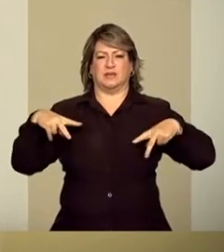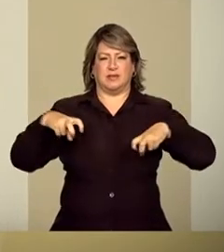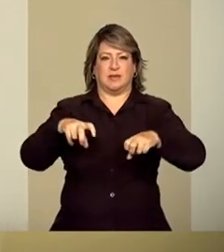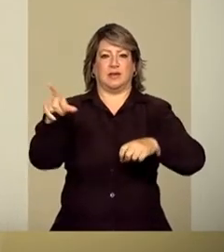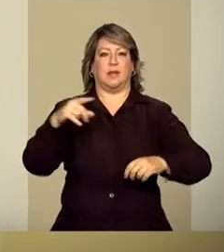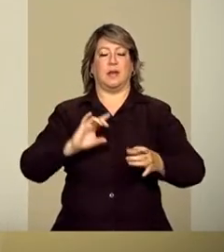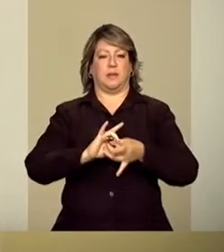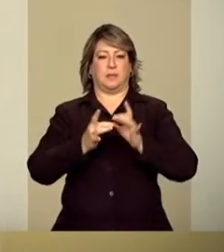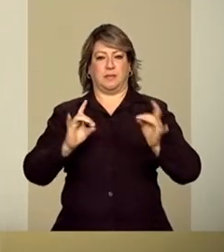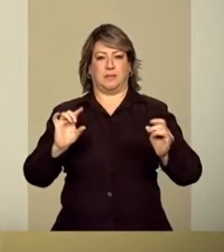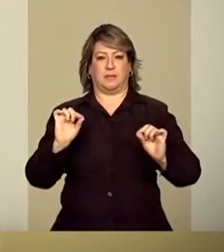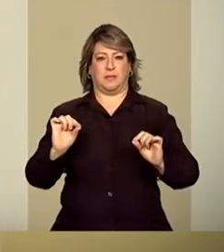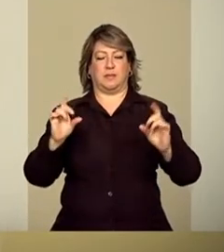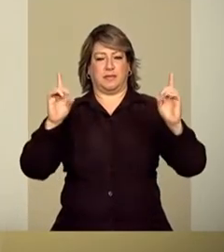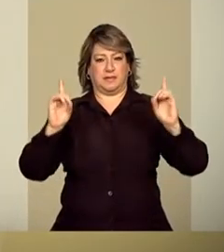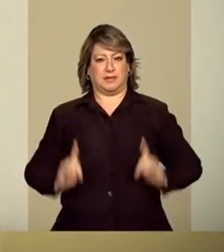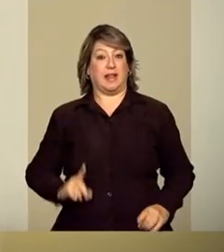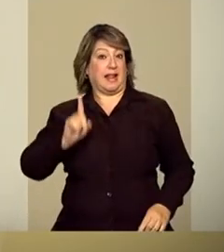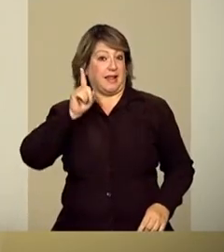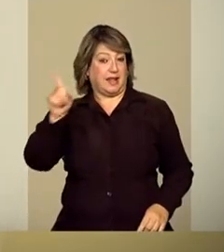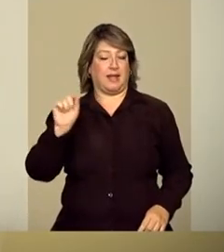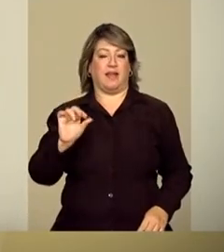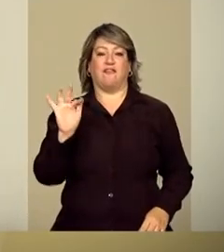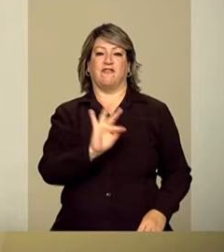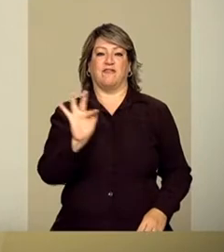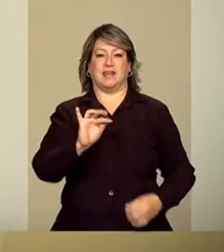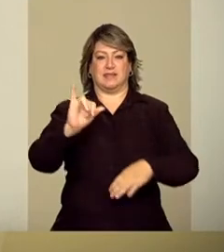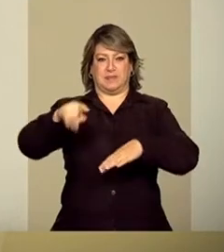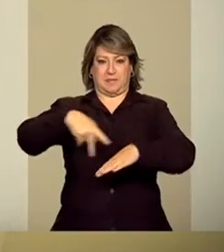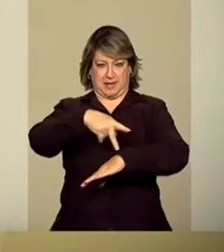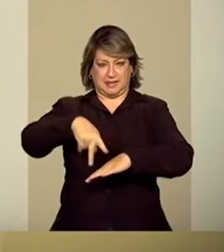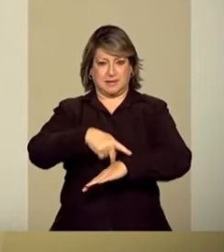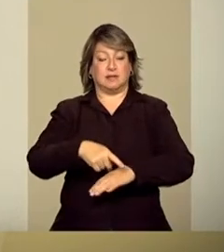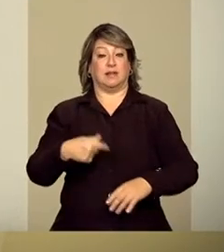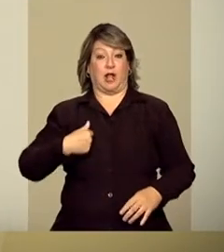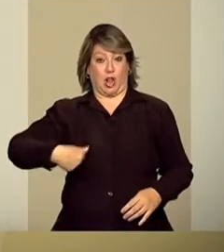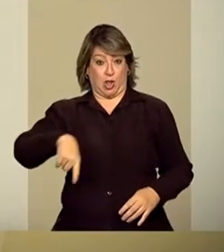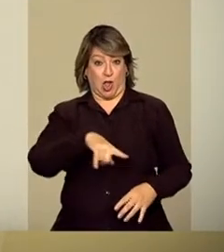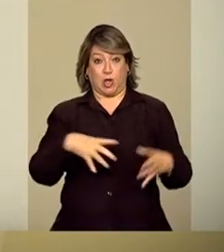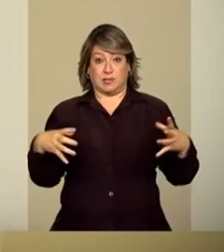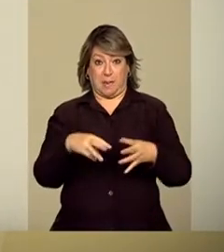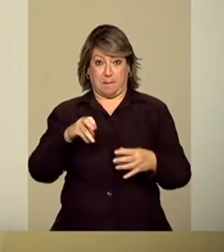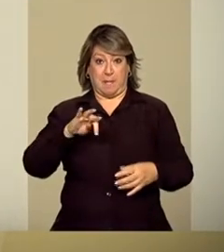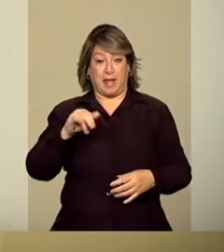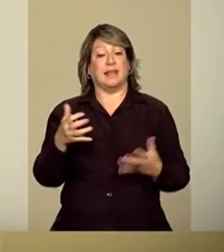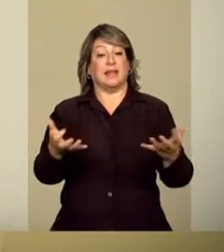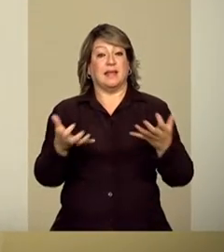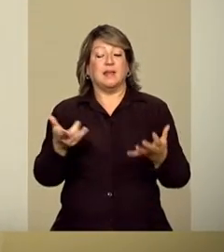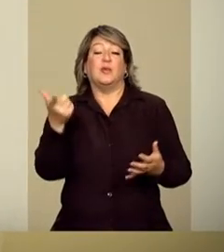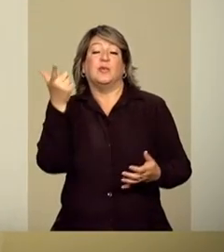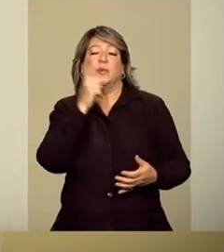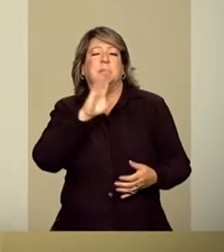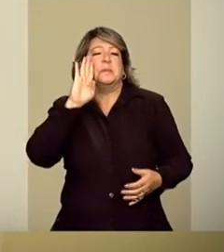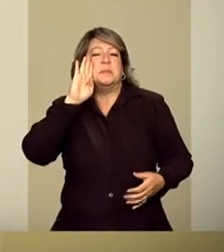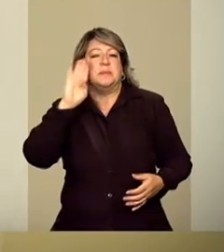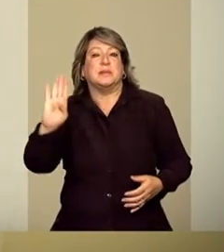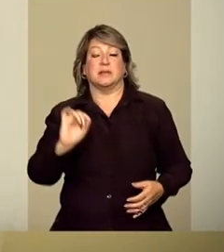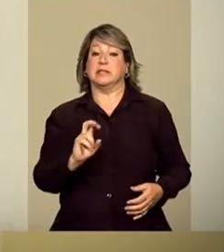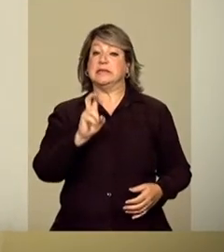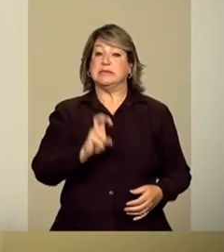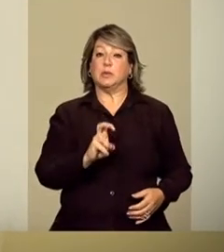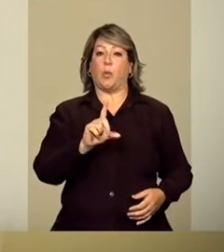na França. Para você ter uma ideia, Luciano, a meta da nossa delegação era alcançar pelo menos a